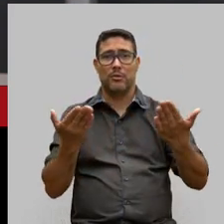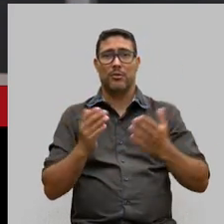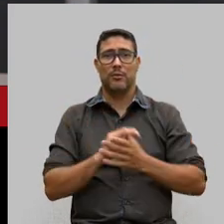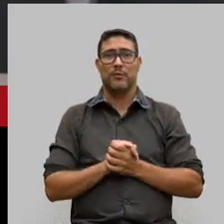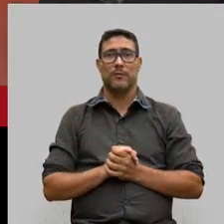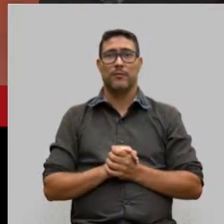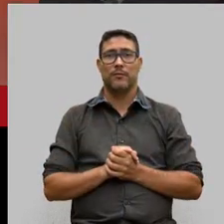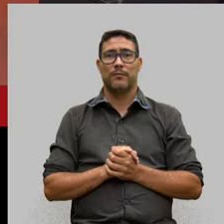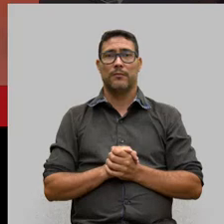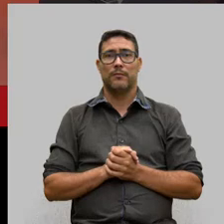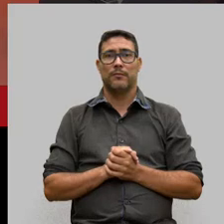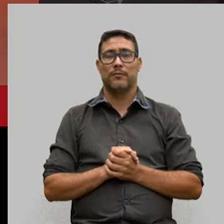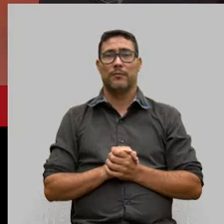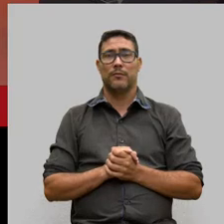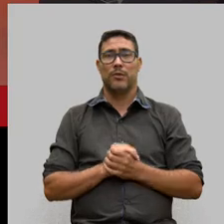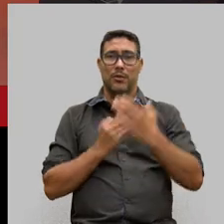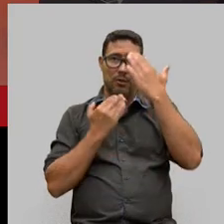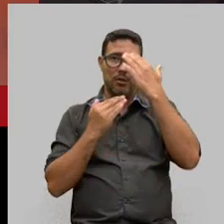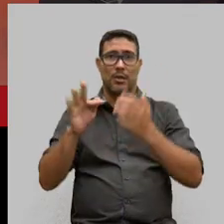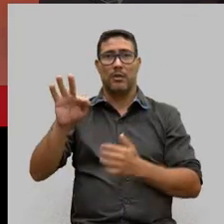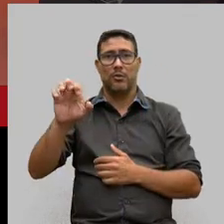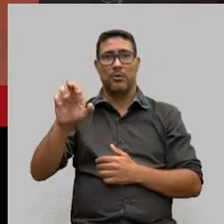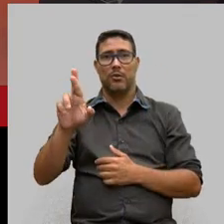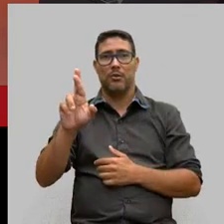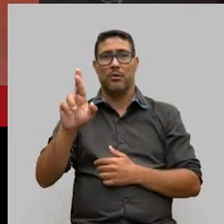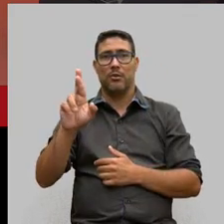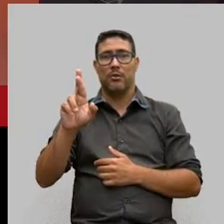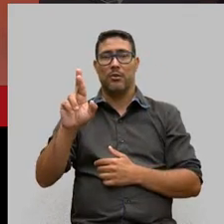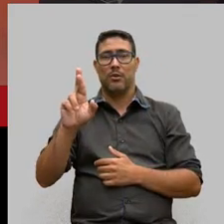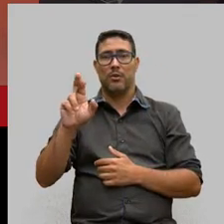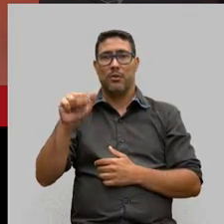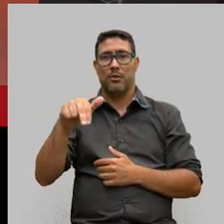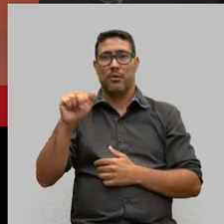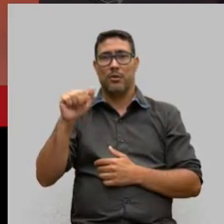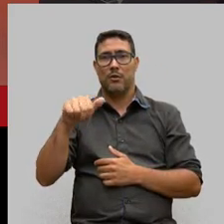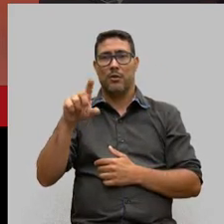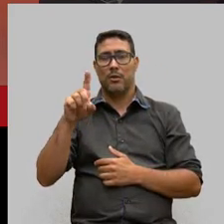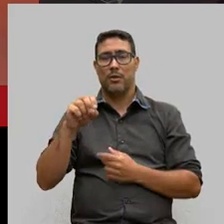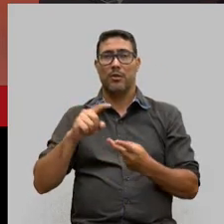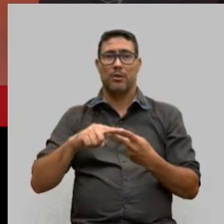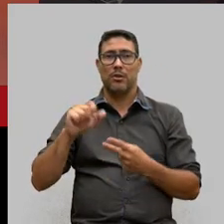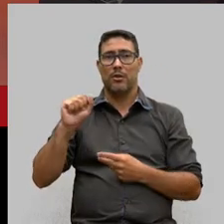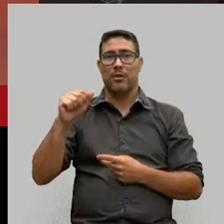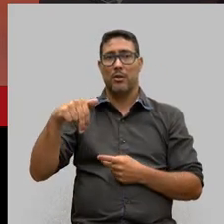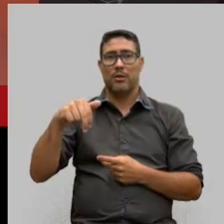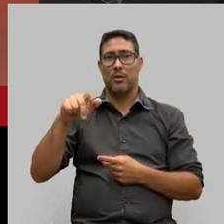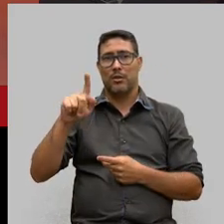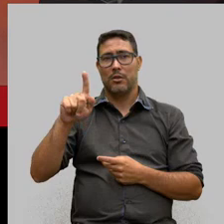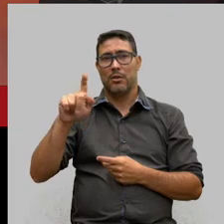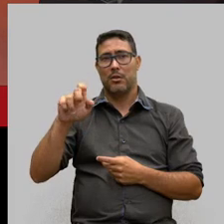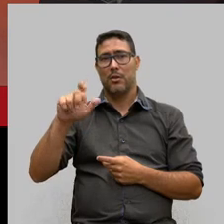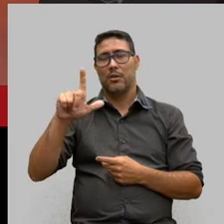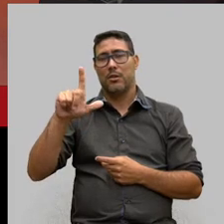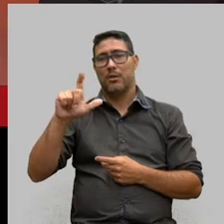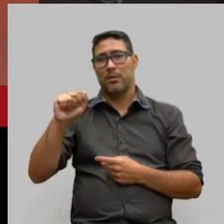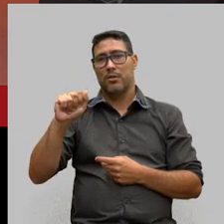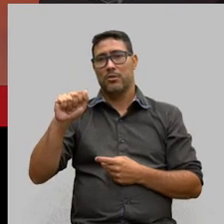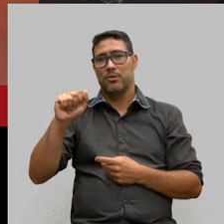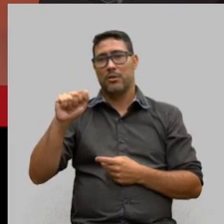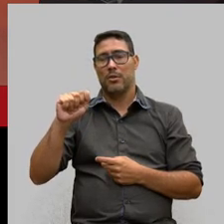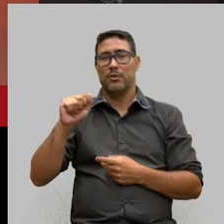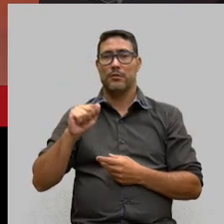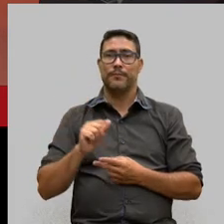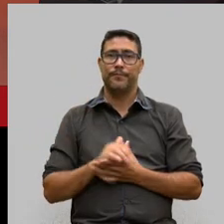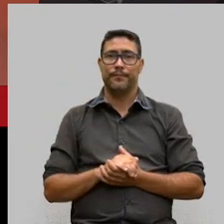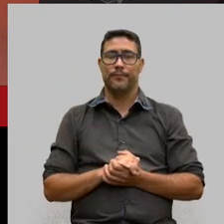todas Obrigado Fernando agora senhora Ângela e depois a Juliana Rocha da pai Brumadinho